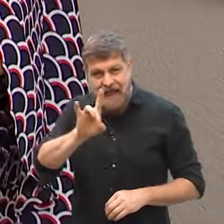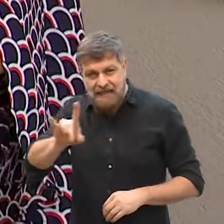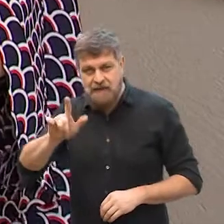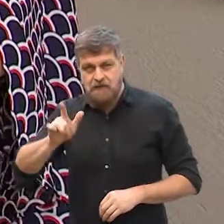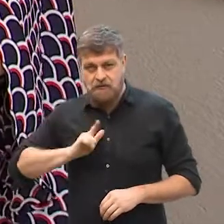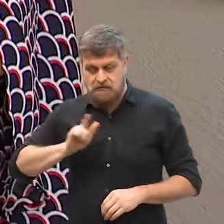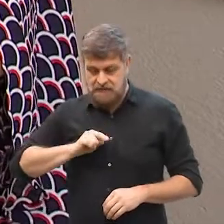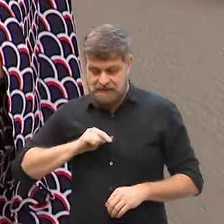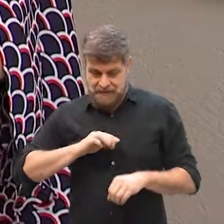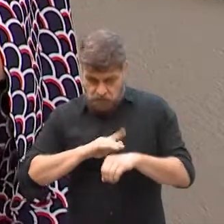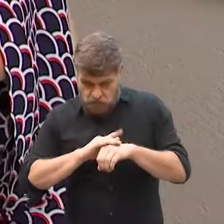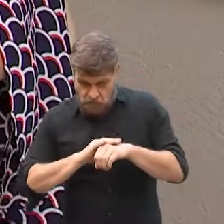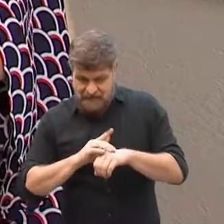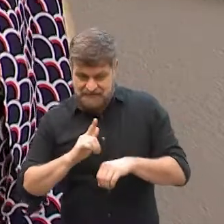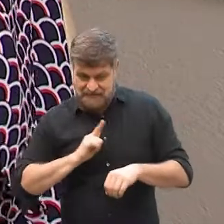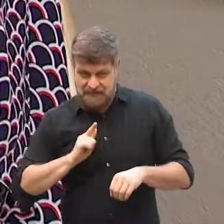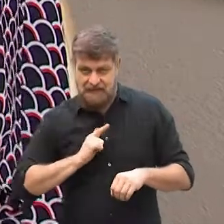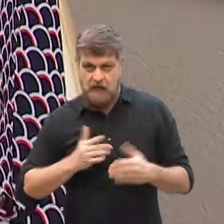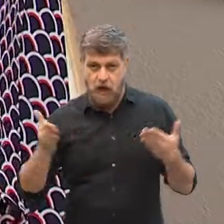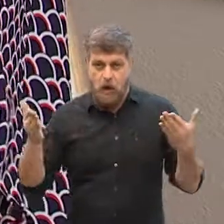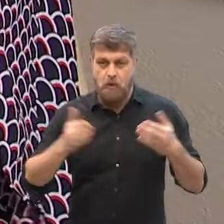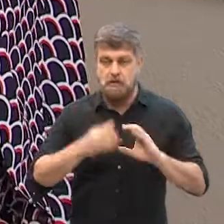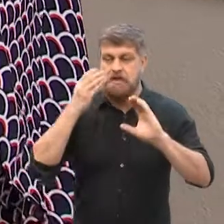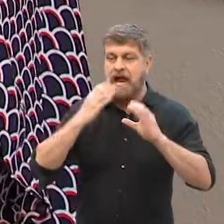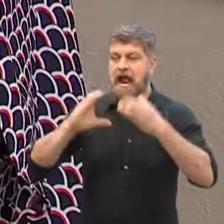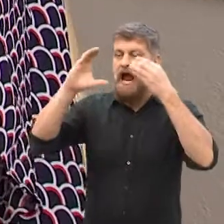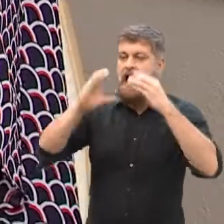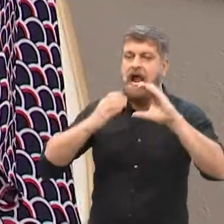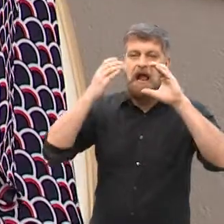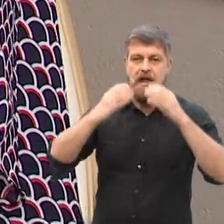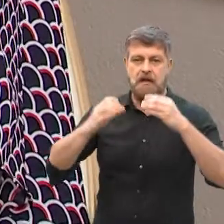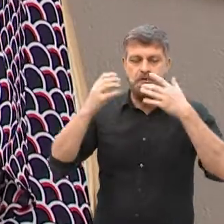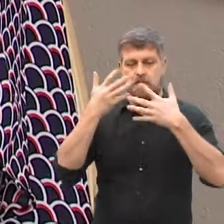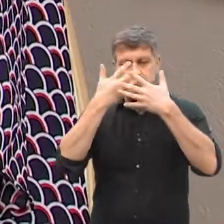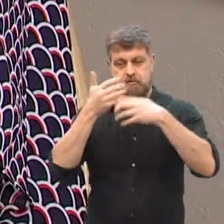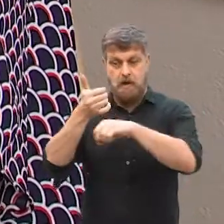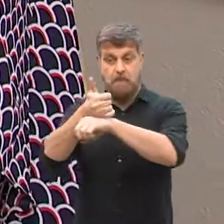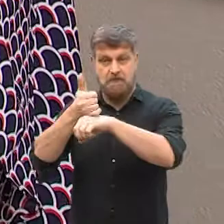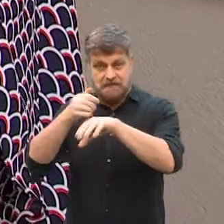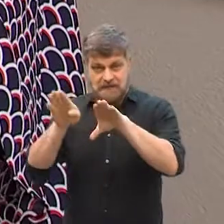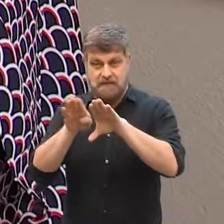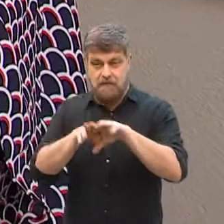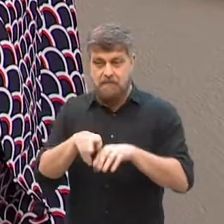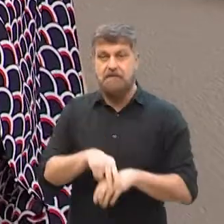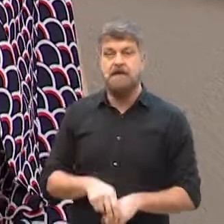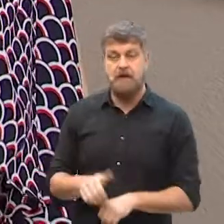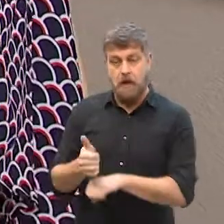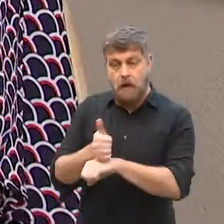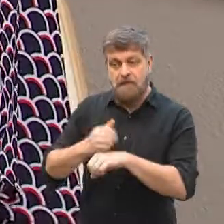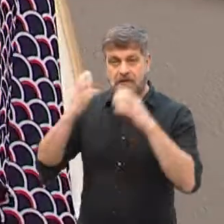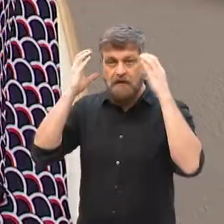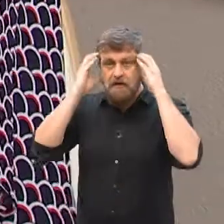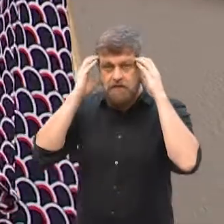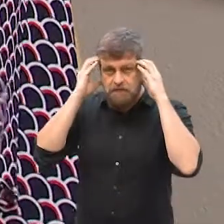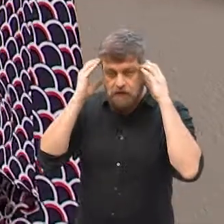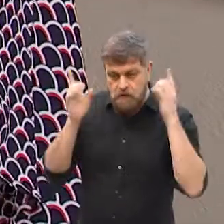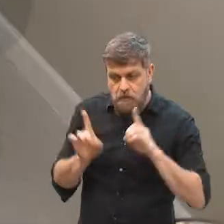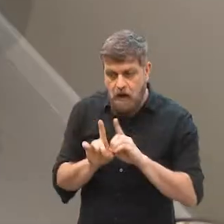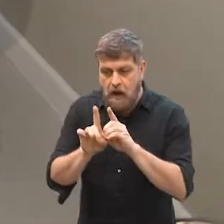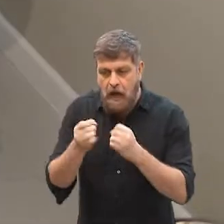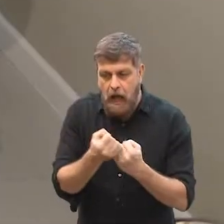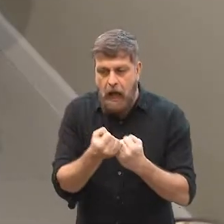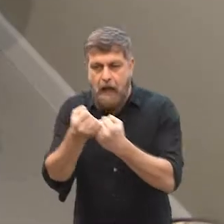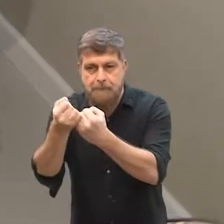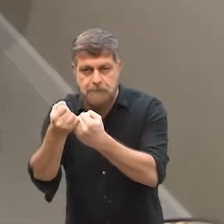quando há uma patologia, né? Hoje os cantores também procuram muitos fonoaudiólogos para fazer um preparo vocal com o apoio do professor